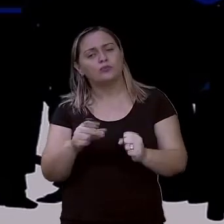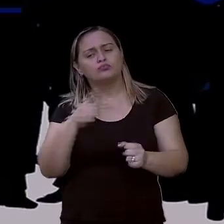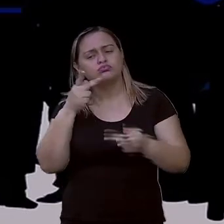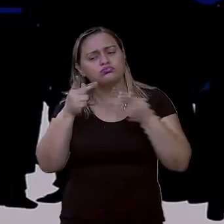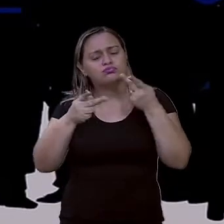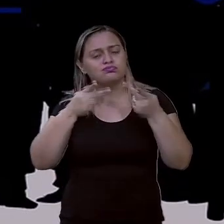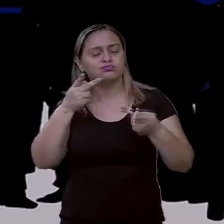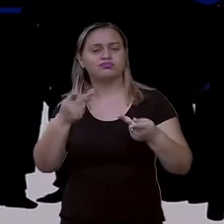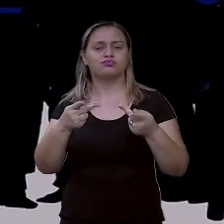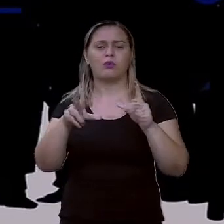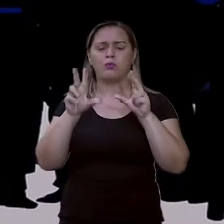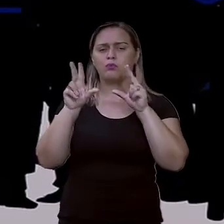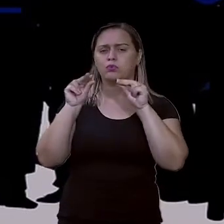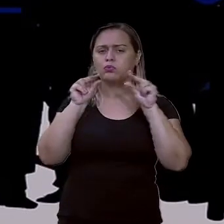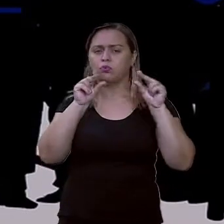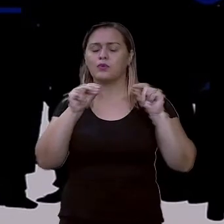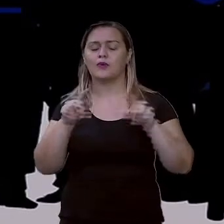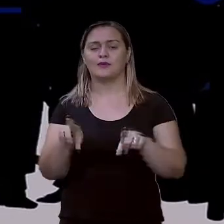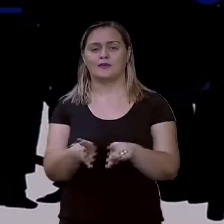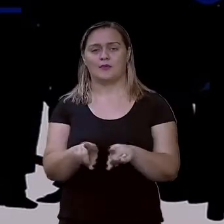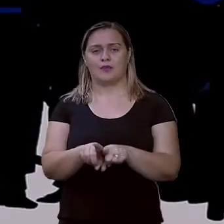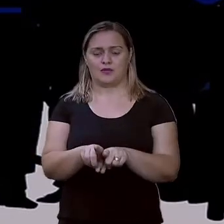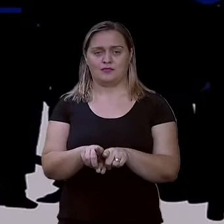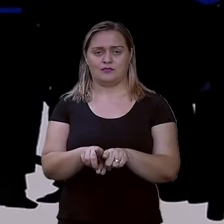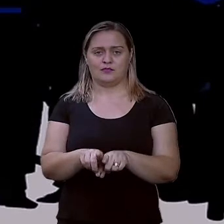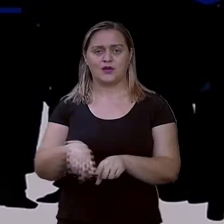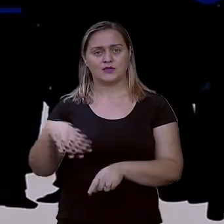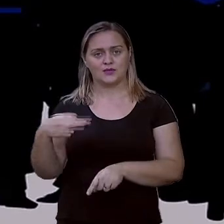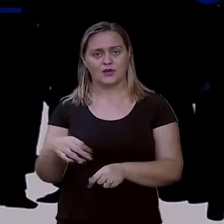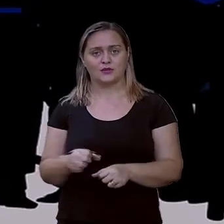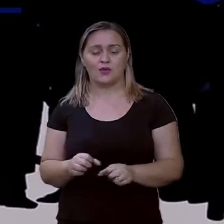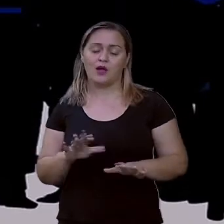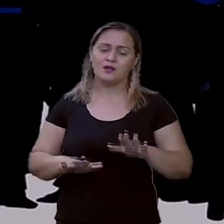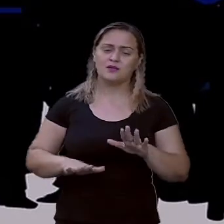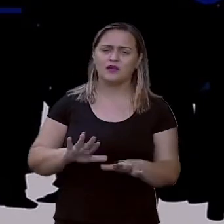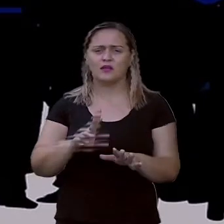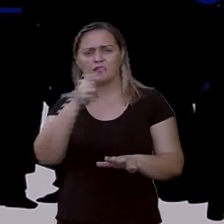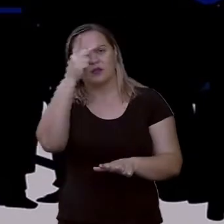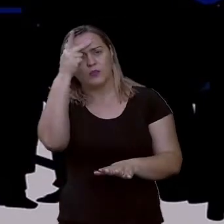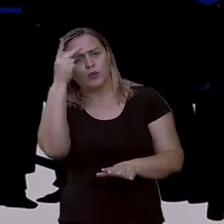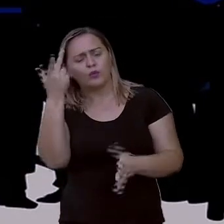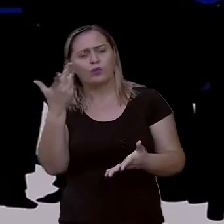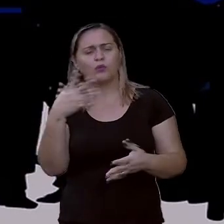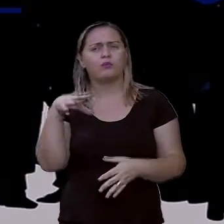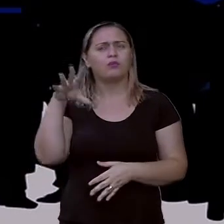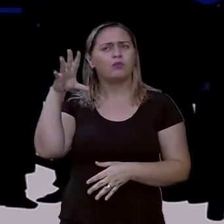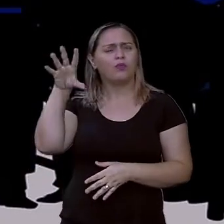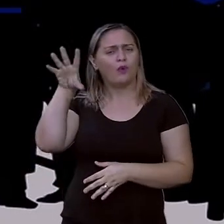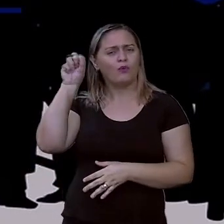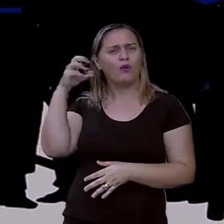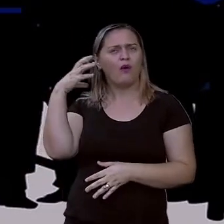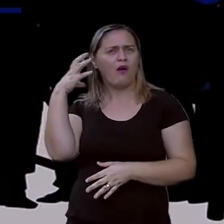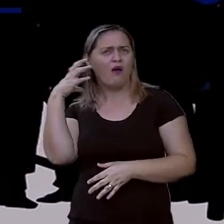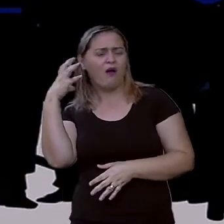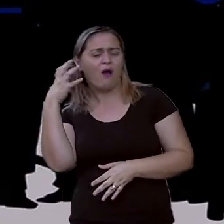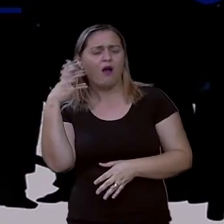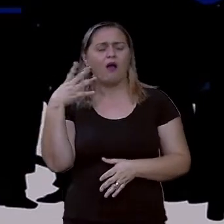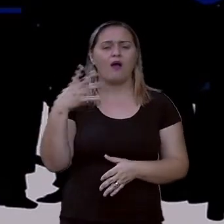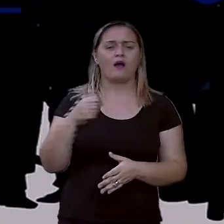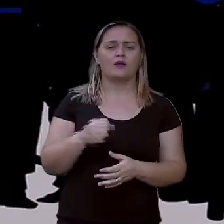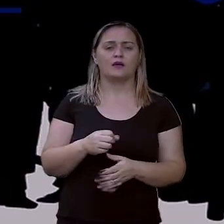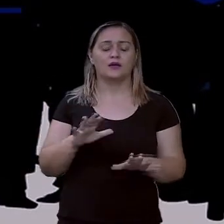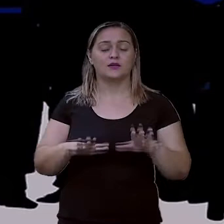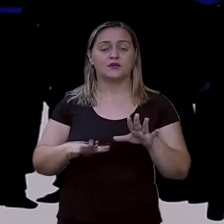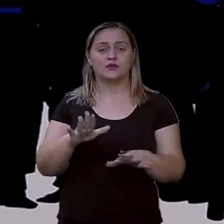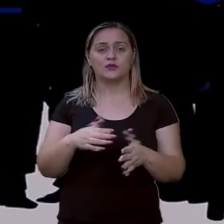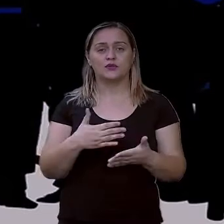Às vezes você está estudante, né? Fica ali ouvindo rádio, escutando uma musiquinha. E aí você escuta o locutor dizer assim,